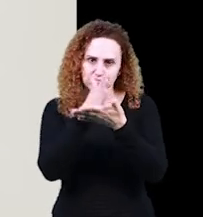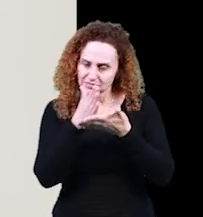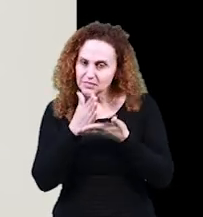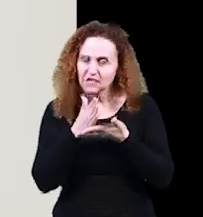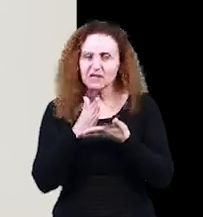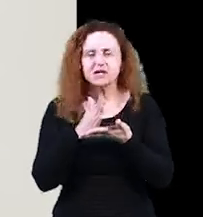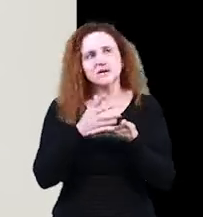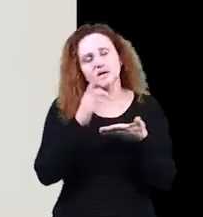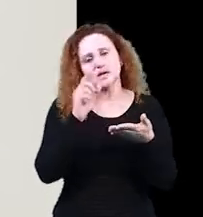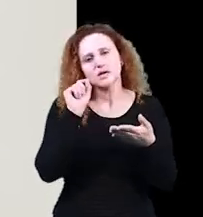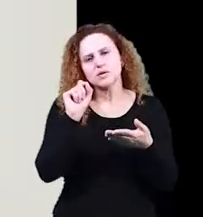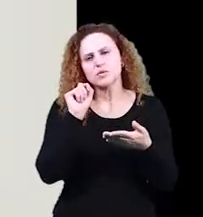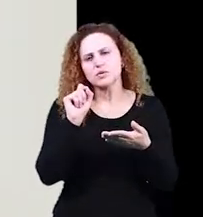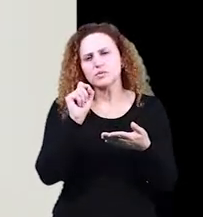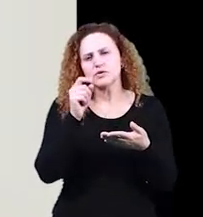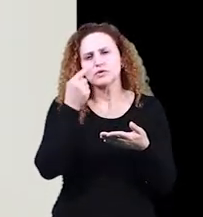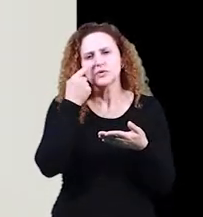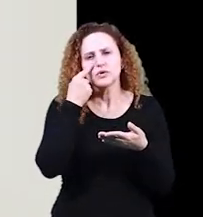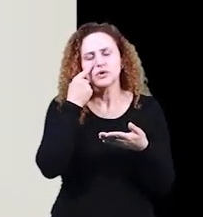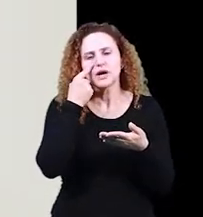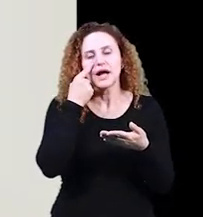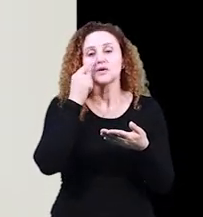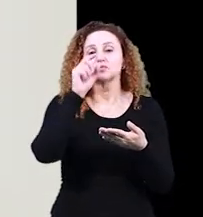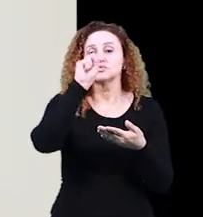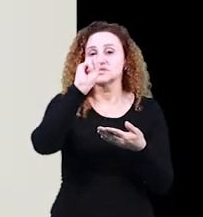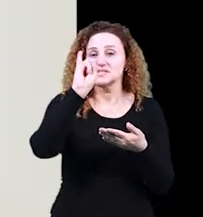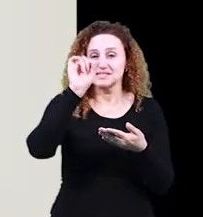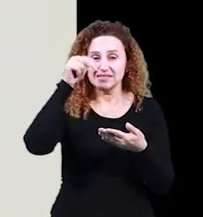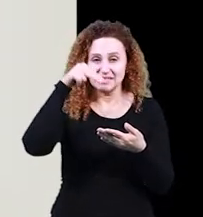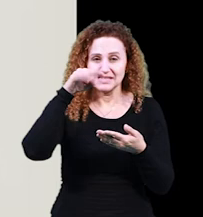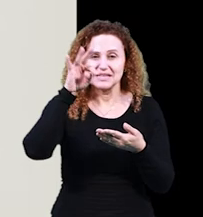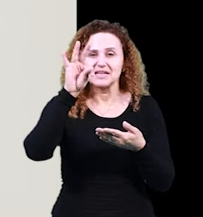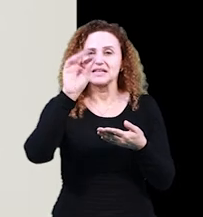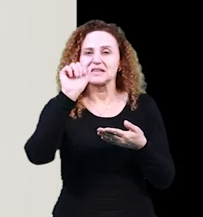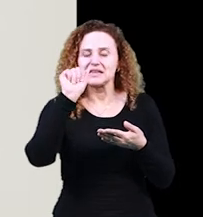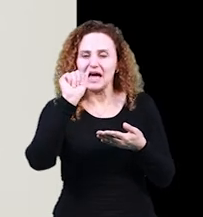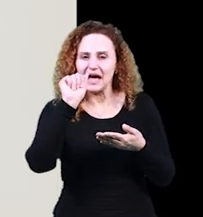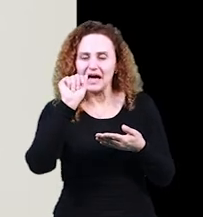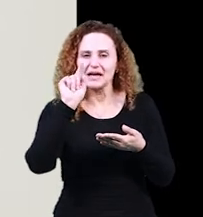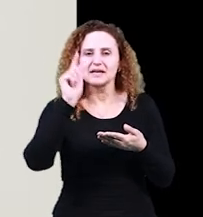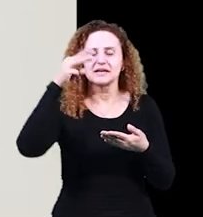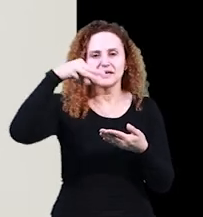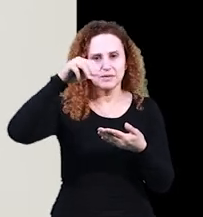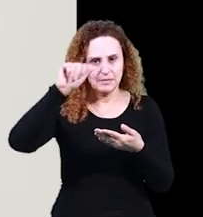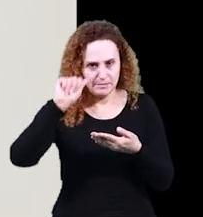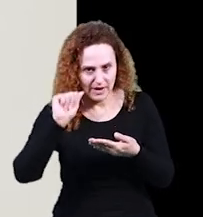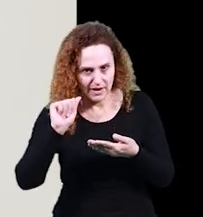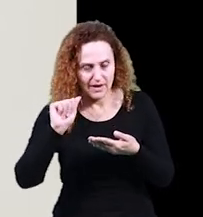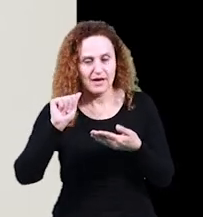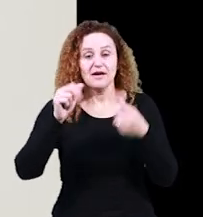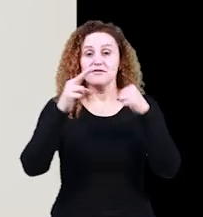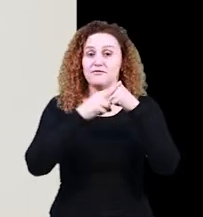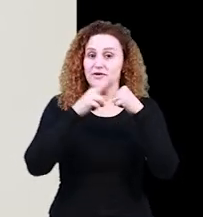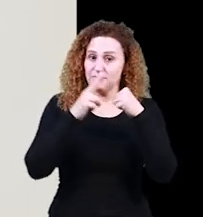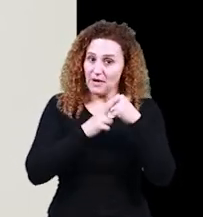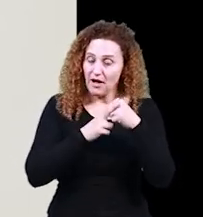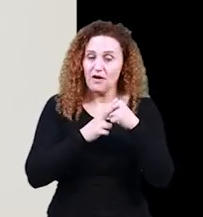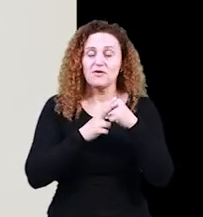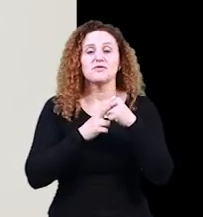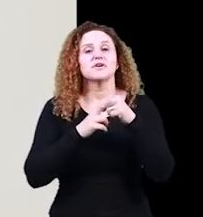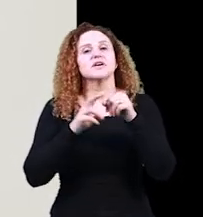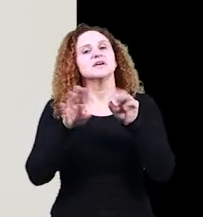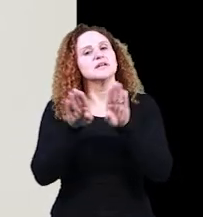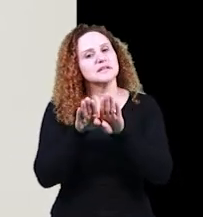então em cima nominal e um sintagma verbal ou seja sujeito e predicado então o João